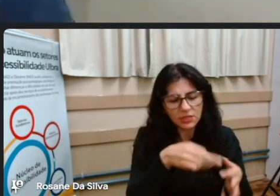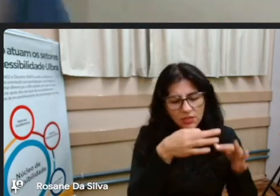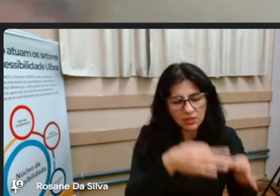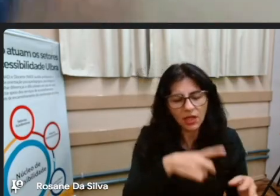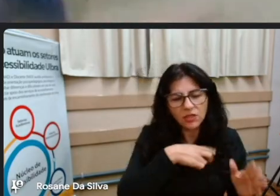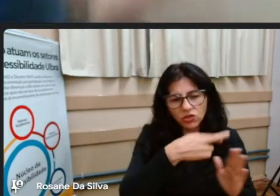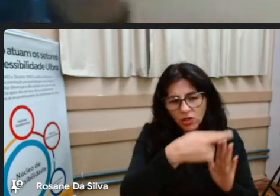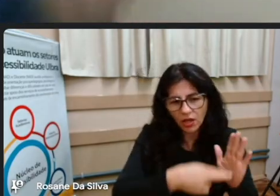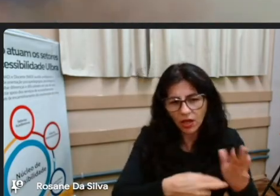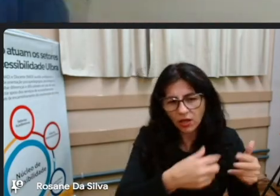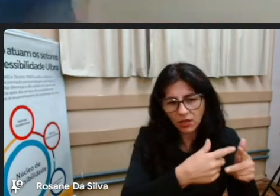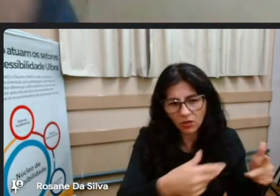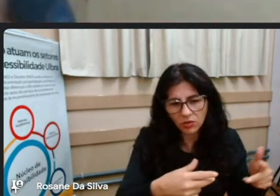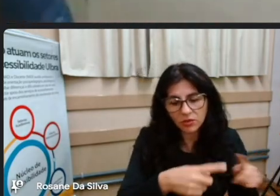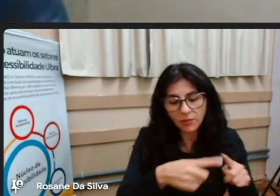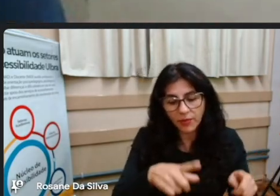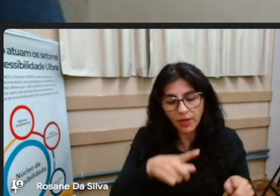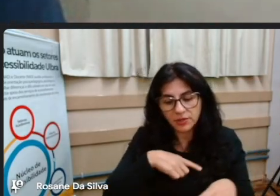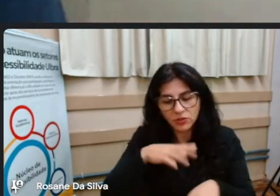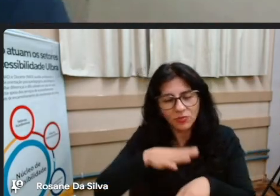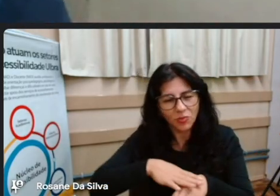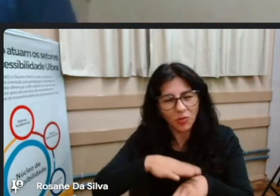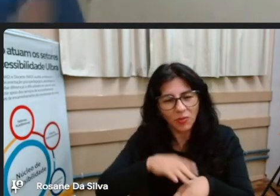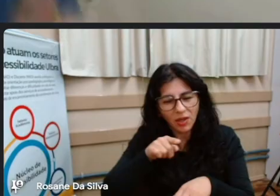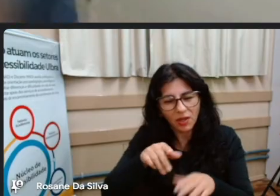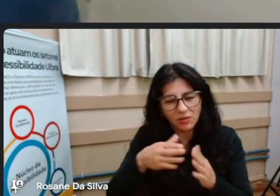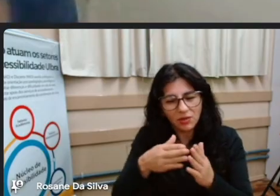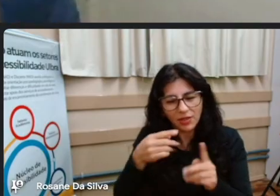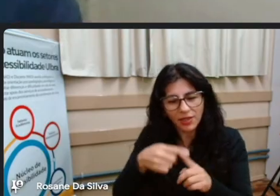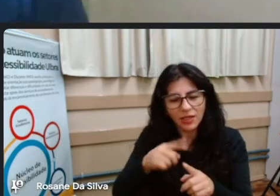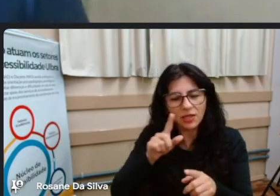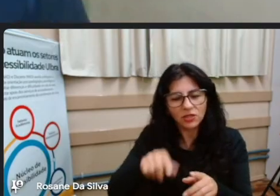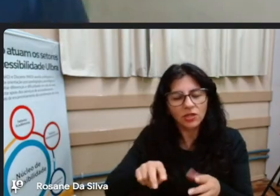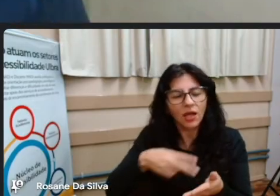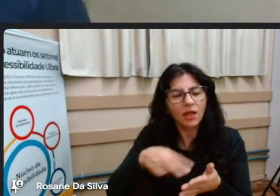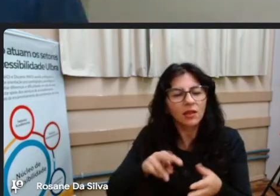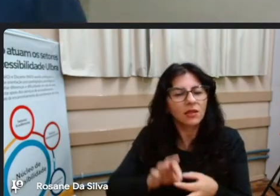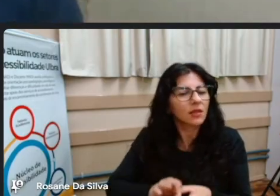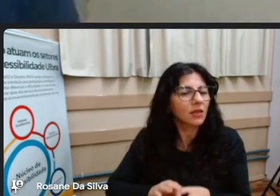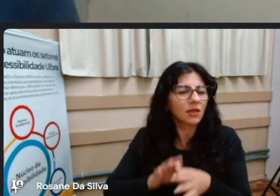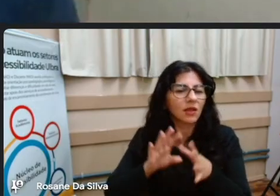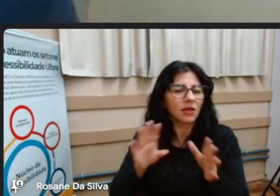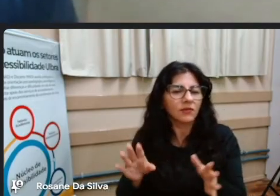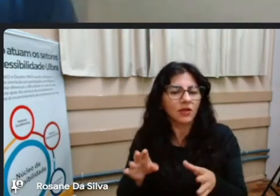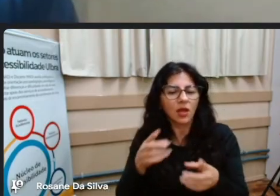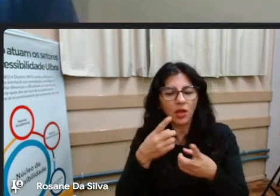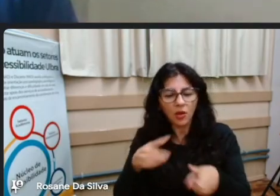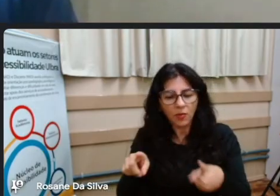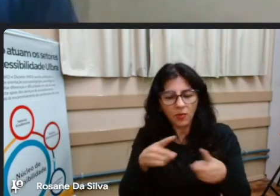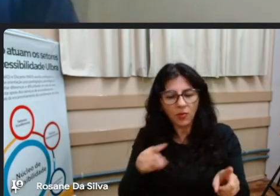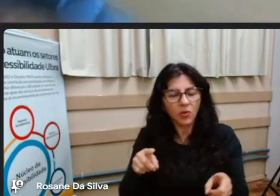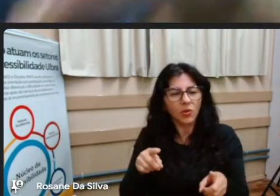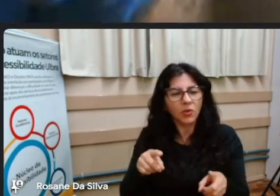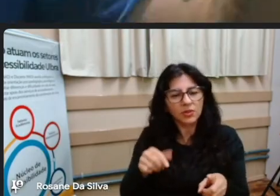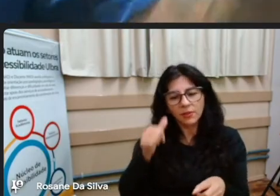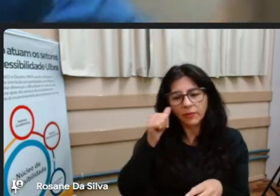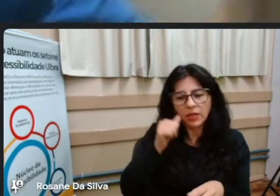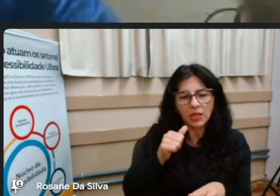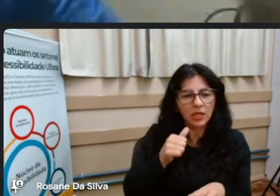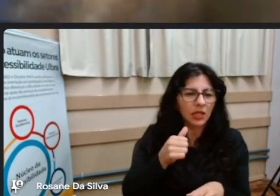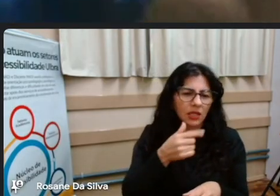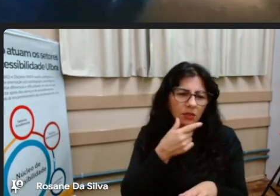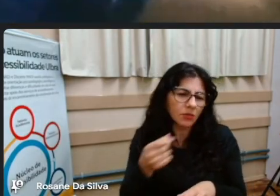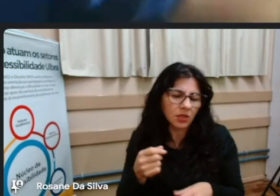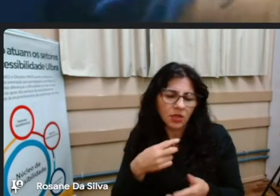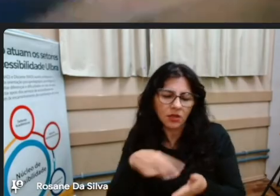dançar tranquilo que tinha as códigos as regras só que tinha um momento na igreja que era dança espontânea que a música rolava